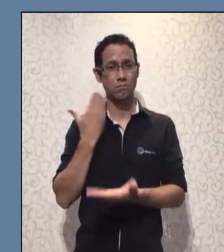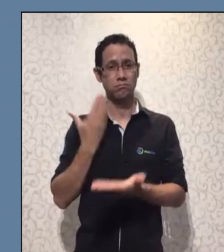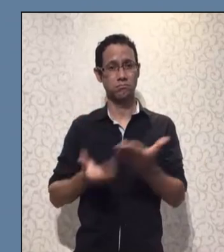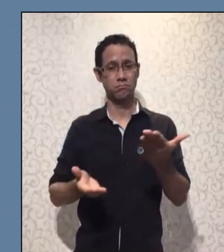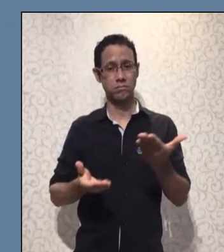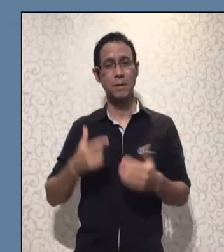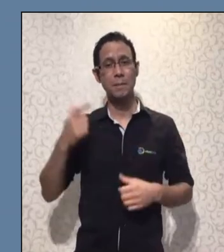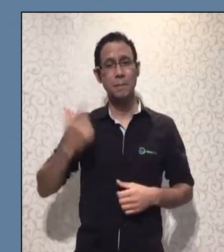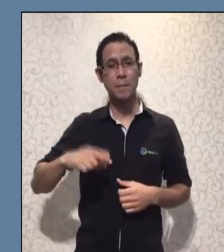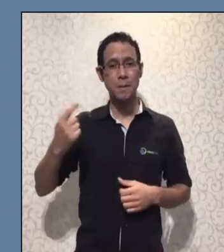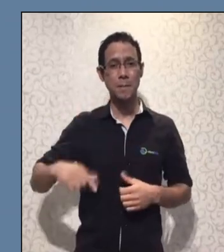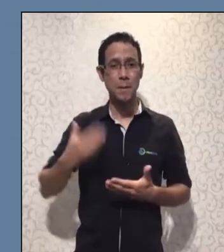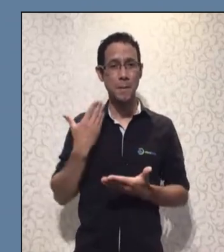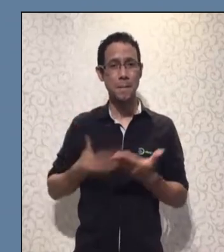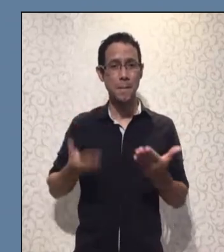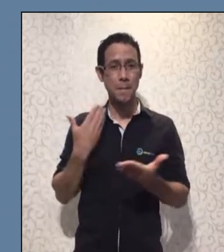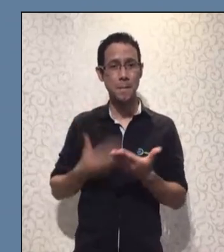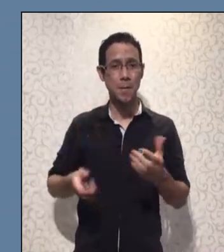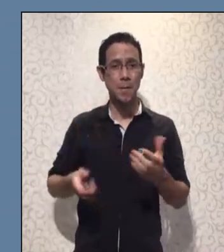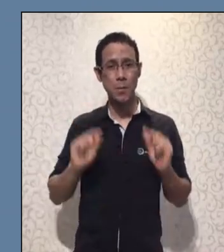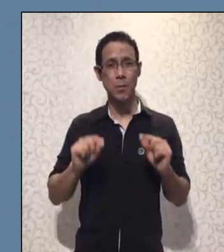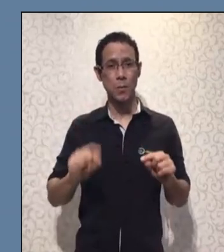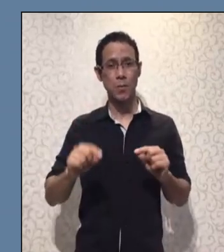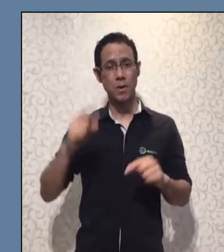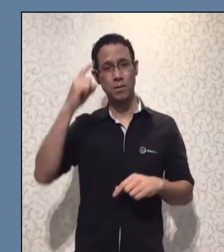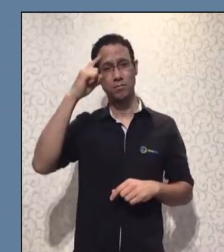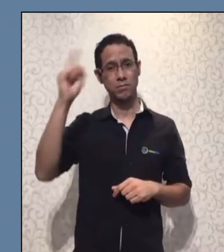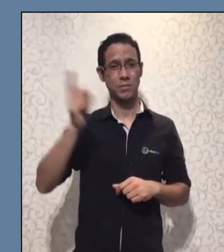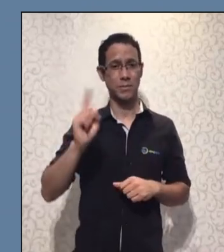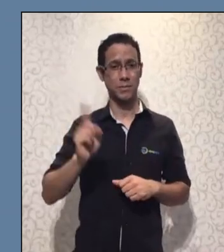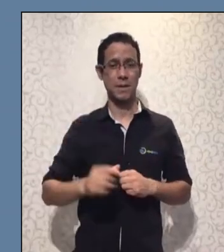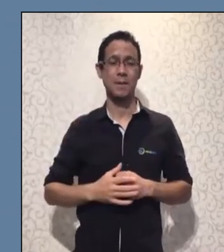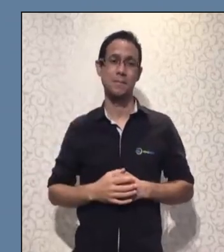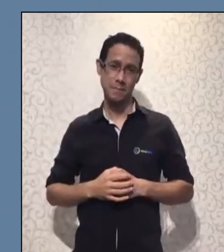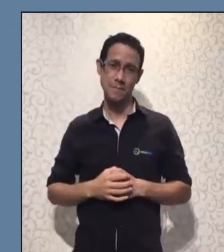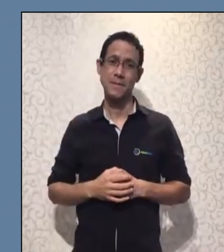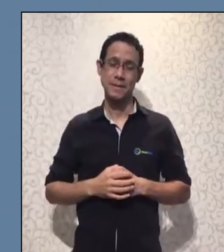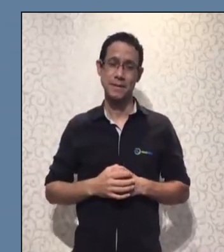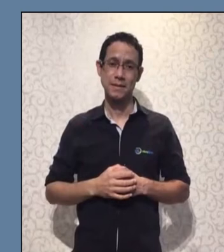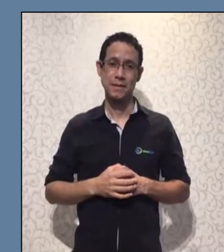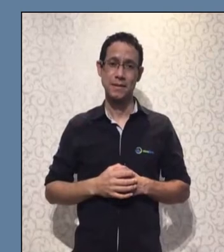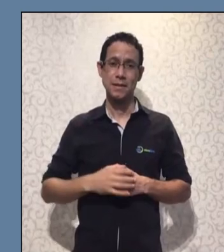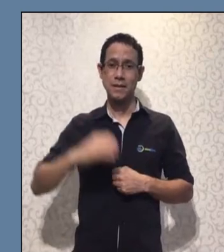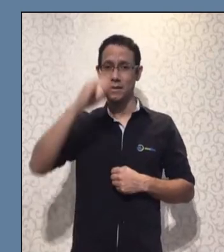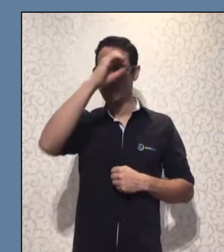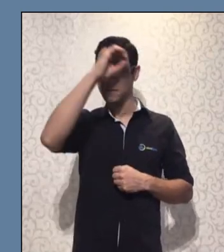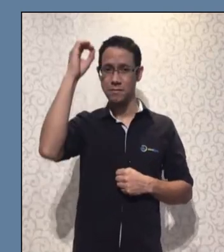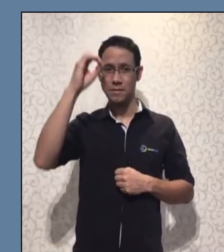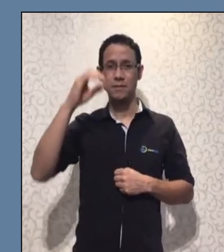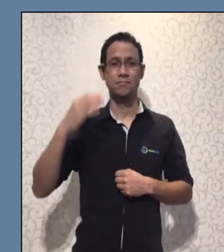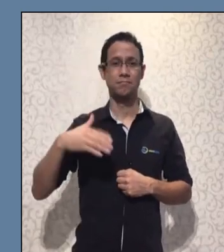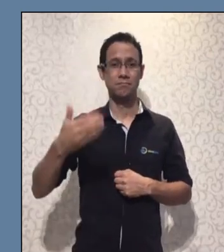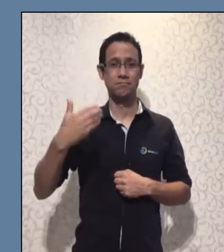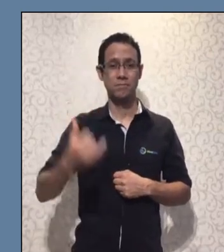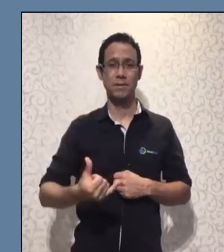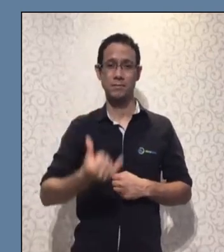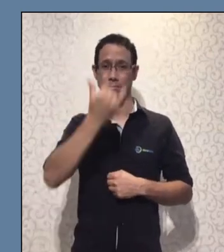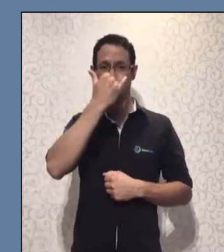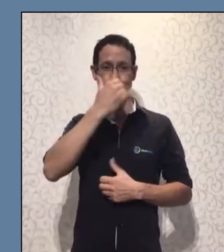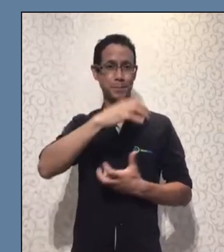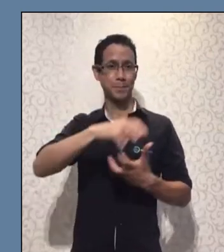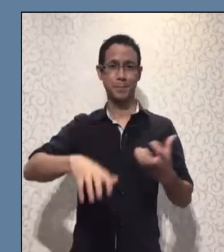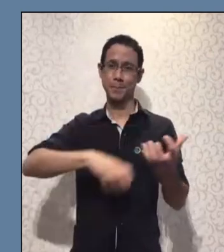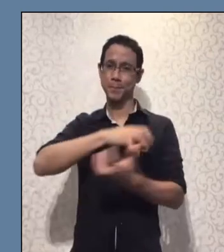né. Então, assim, nós não temos ainda, acho que nem ideia do tamanho do estrago que a pandemia vai fazer, não